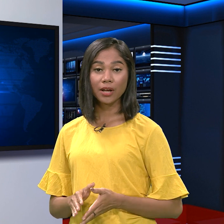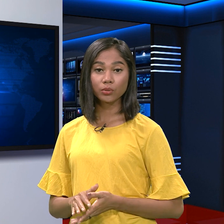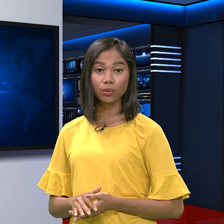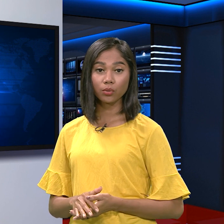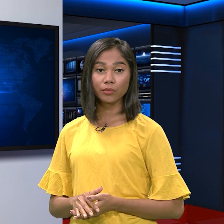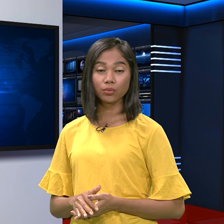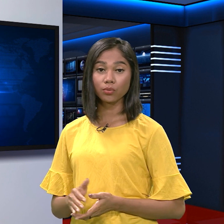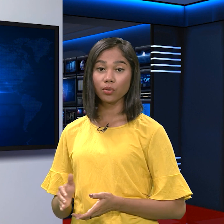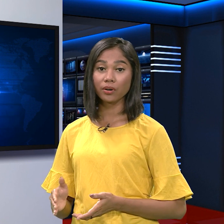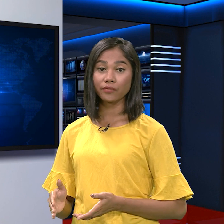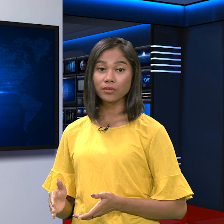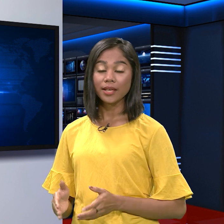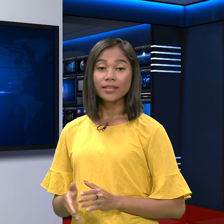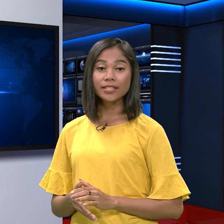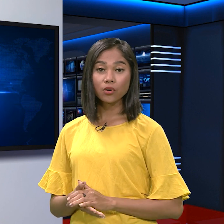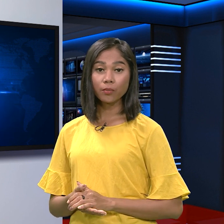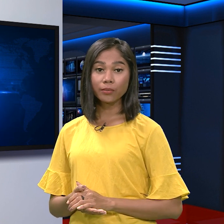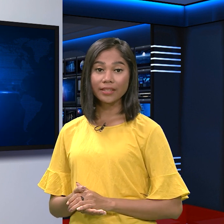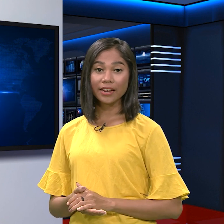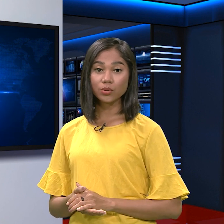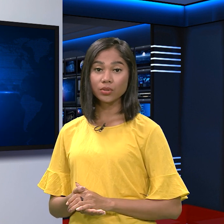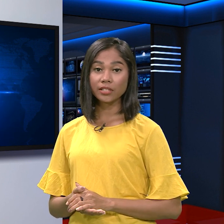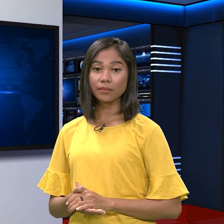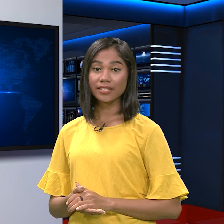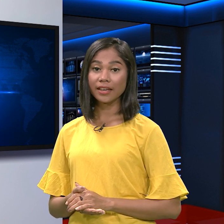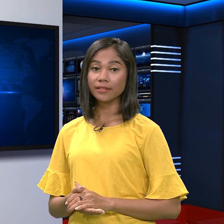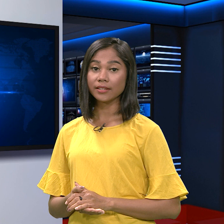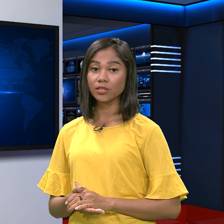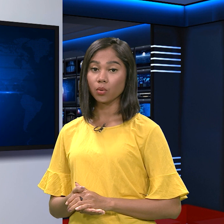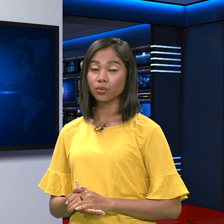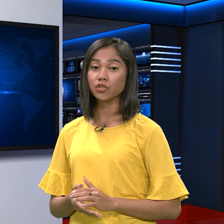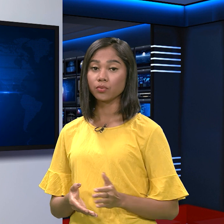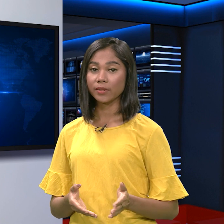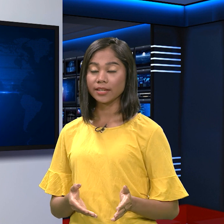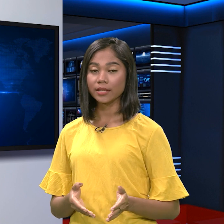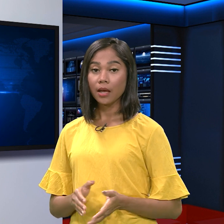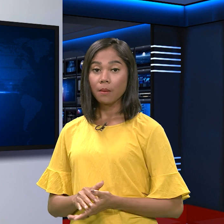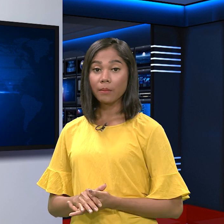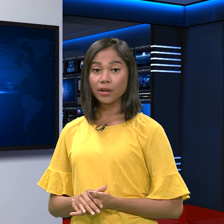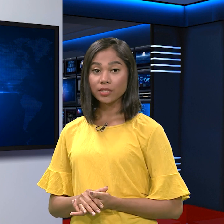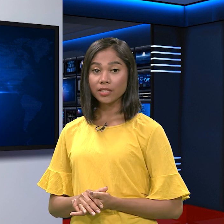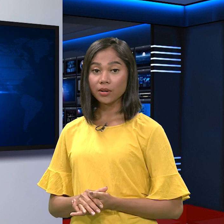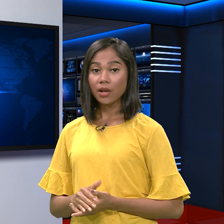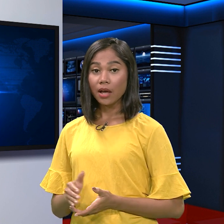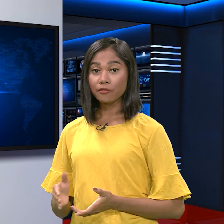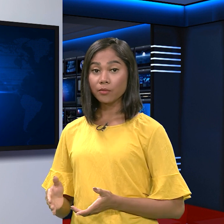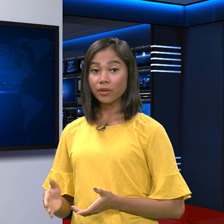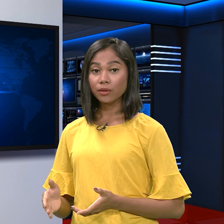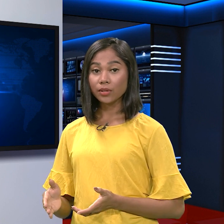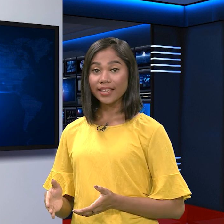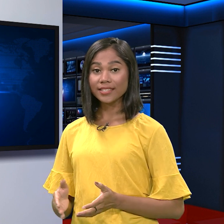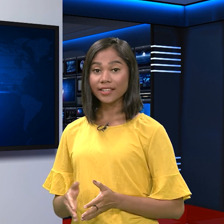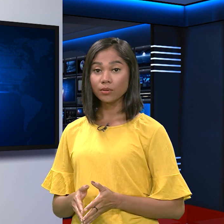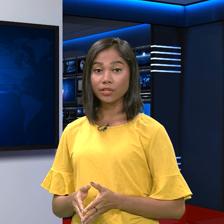ao impacto econômico do coronavírus sem comprometer a sustentabilidade das contas públicas. Mário Centeno afirmou